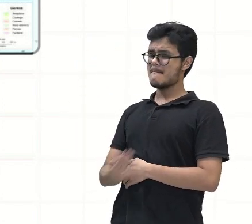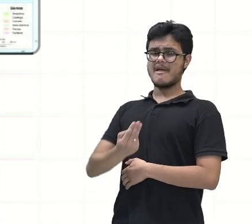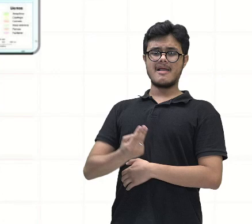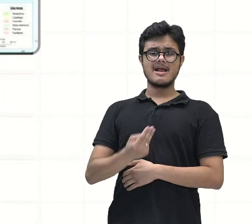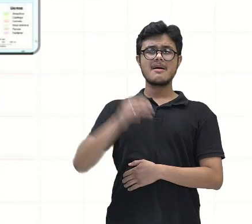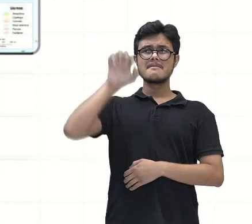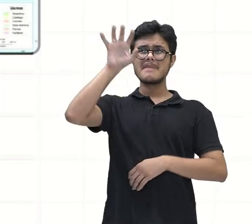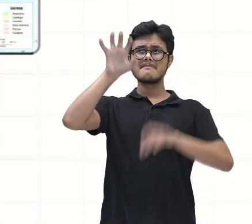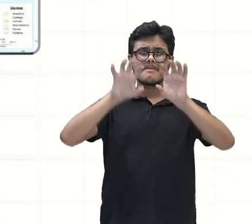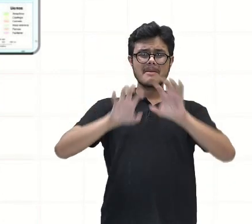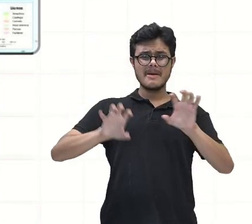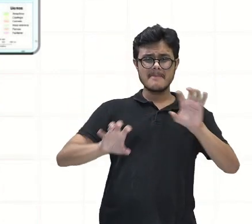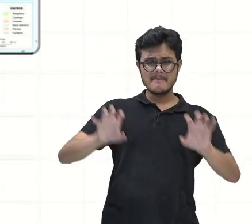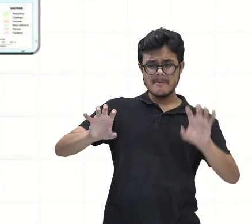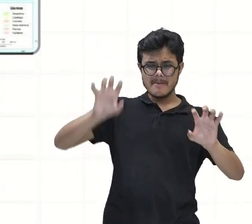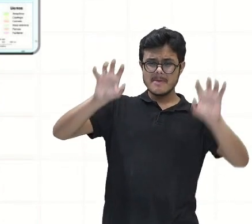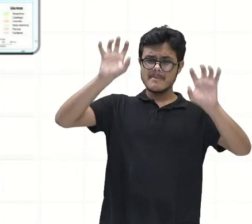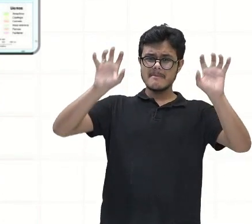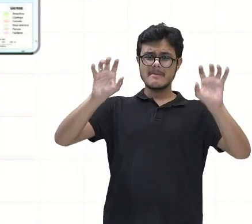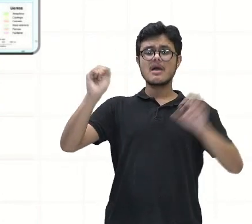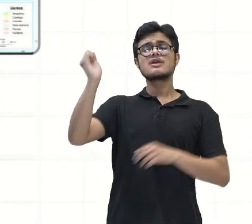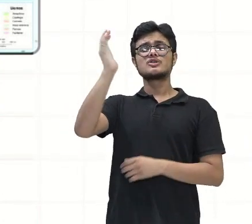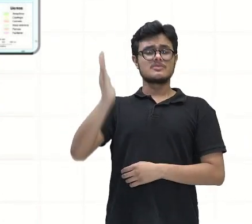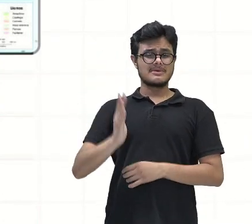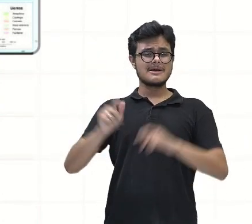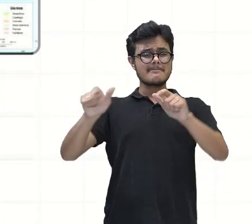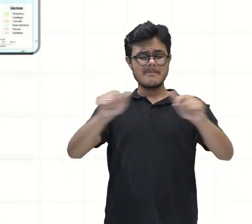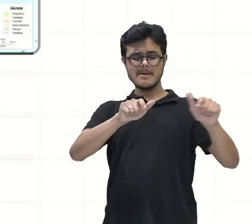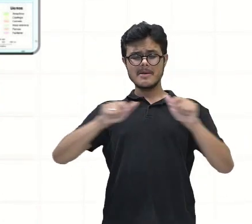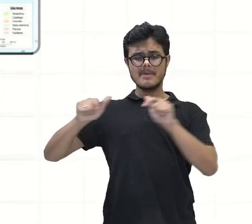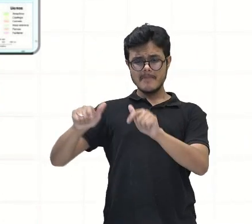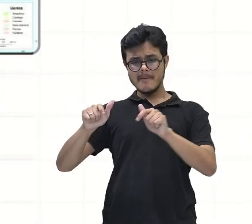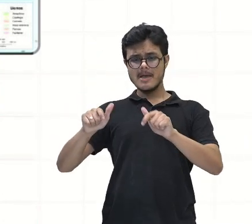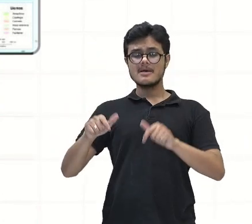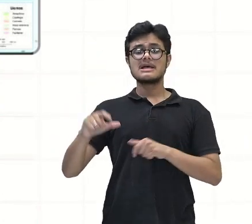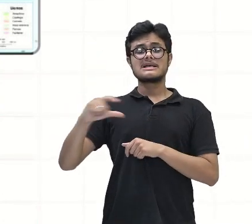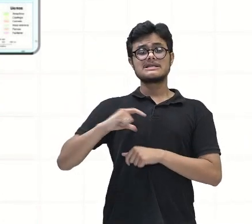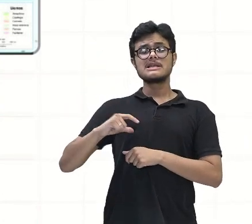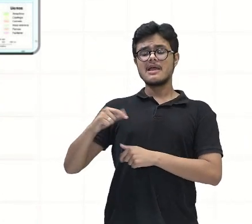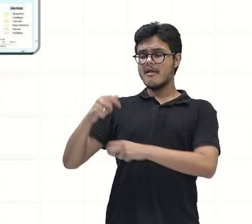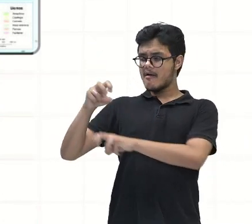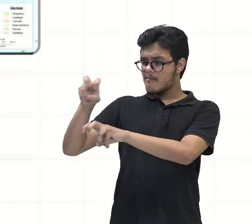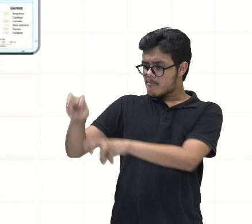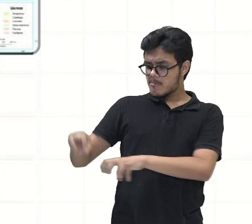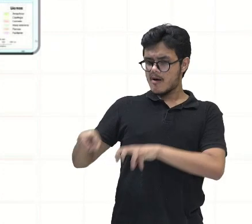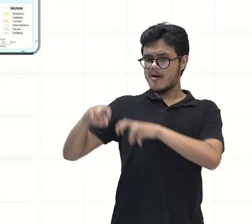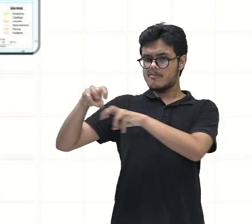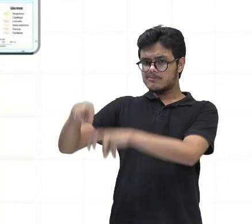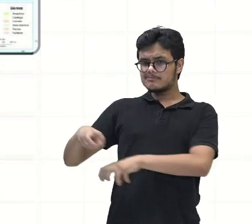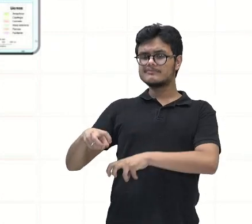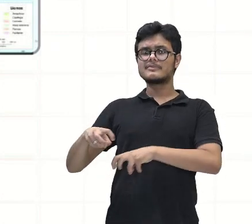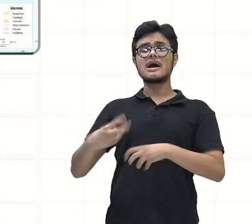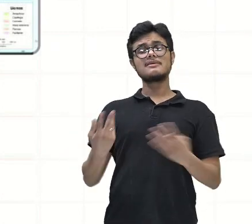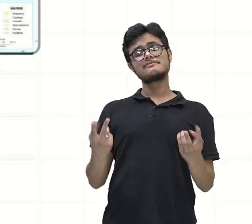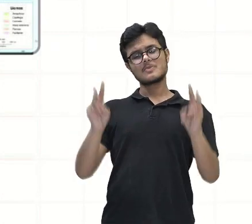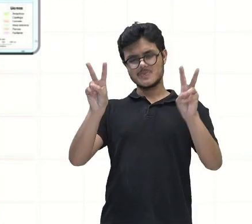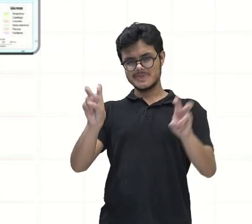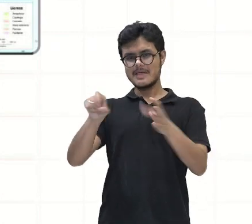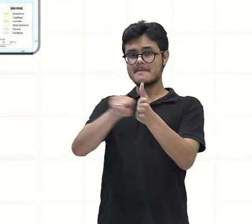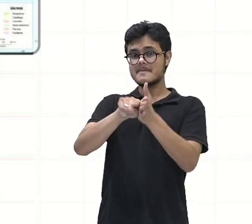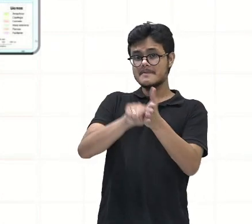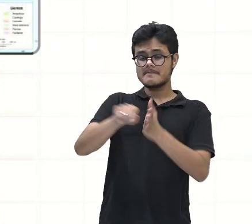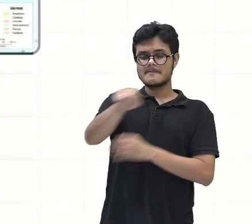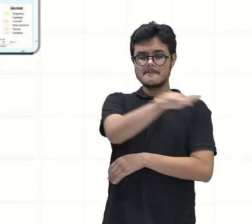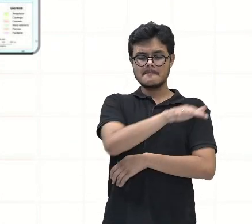estabelecimentos eh agropecuários que que foram constatados de acordo com o Censo e em uma